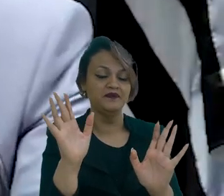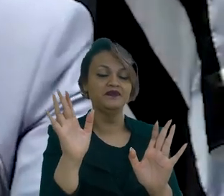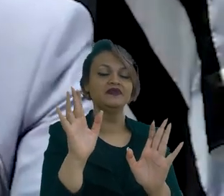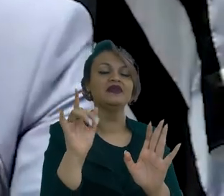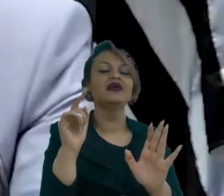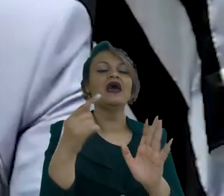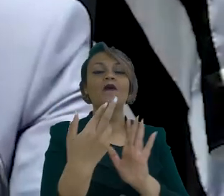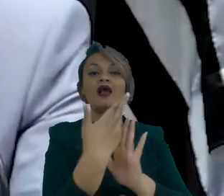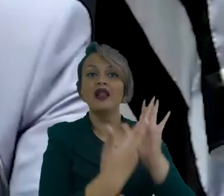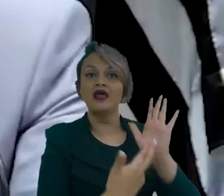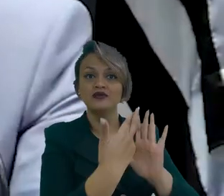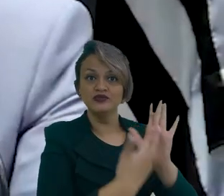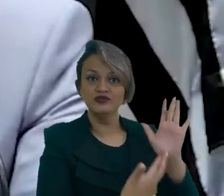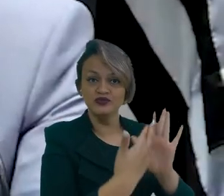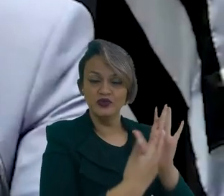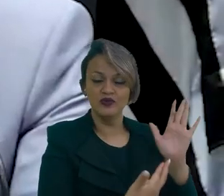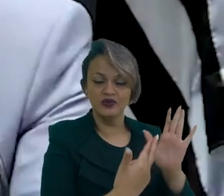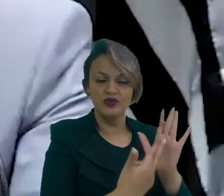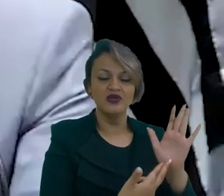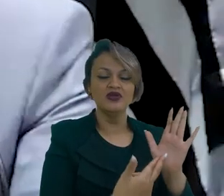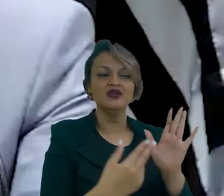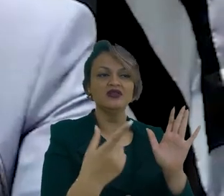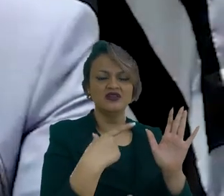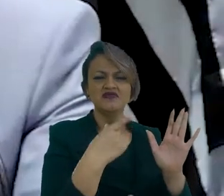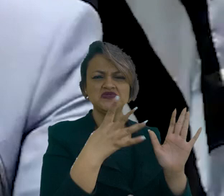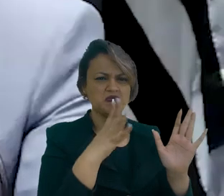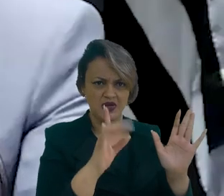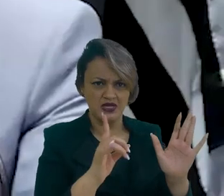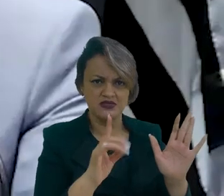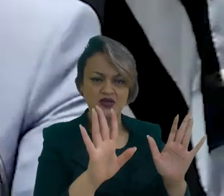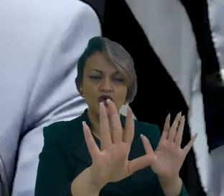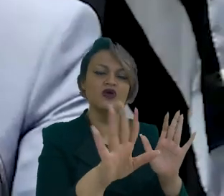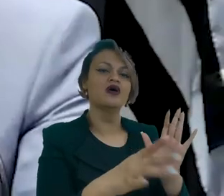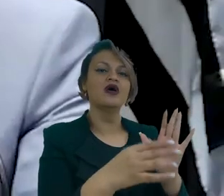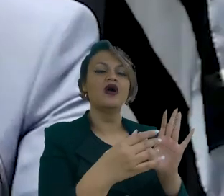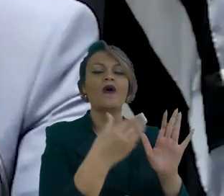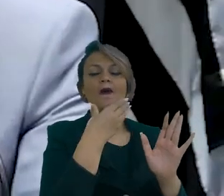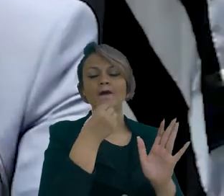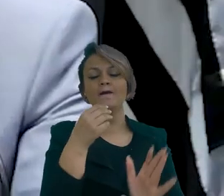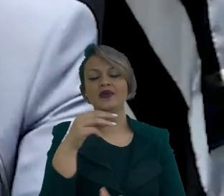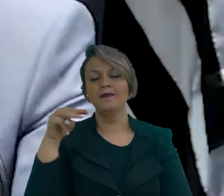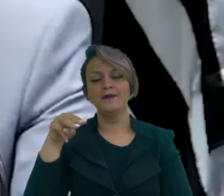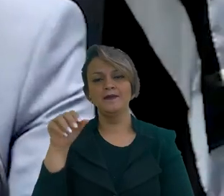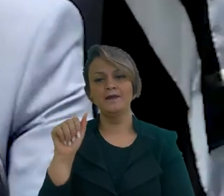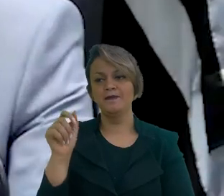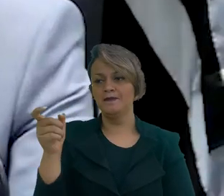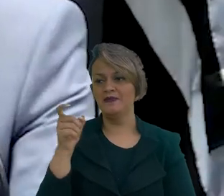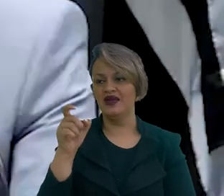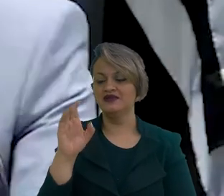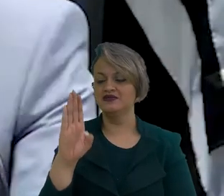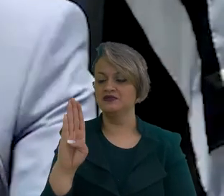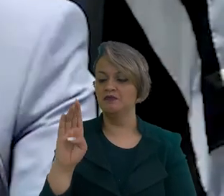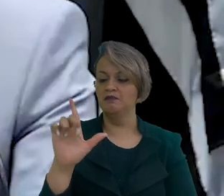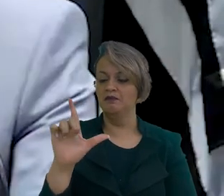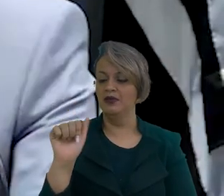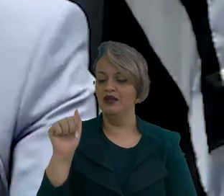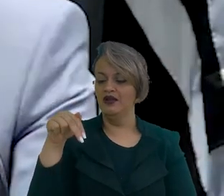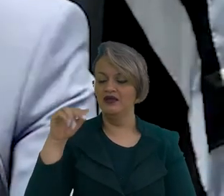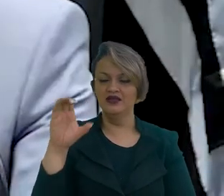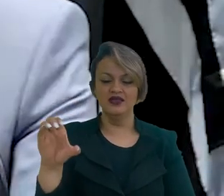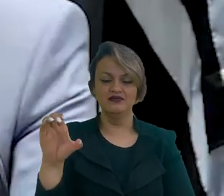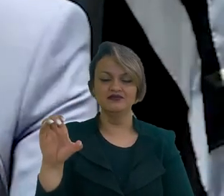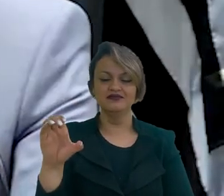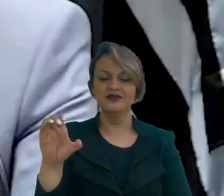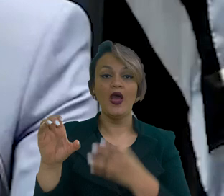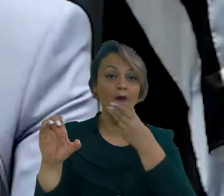da minha opinião e é um relatório que o Max Planck de Hamburgo para aqueles que não conhecem mas que a principal instituição de estudo direito